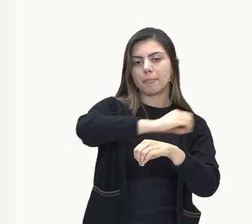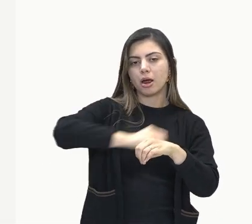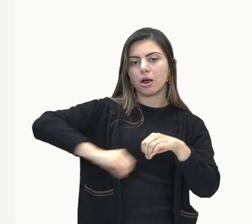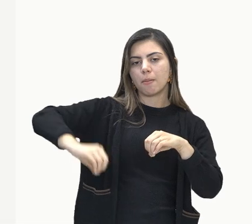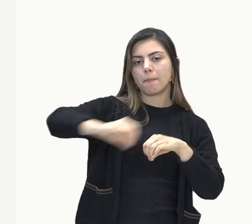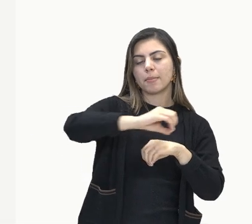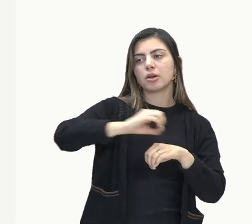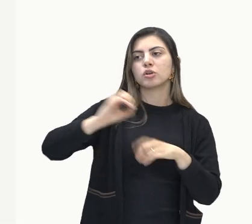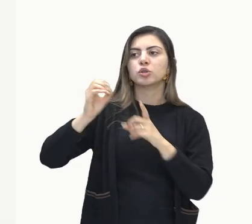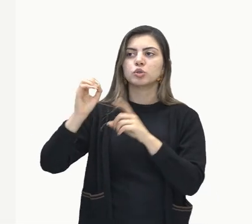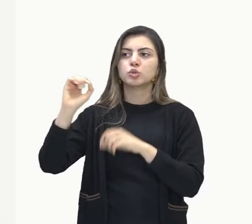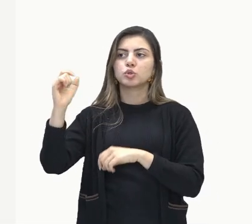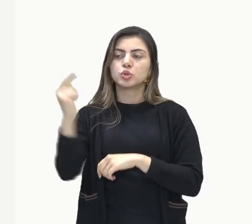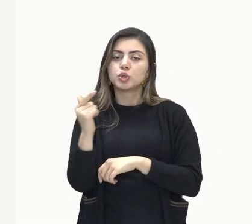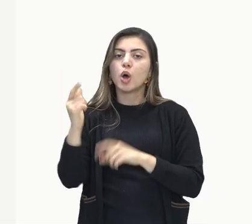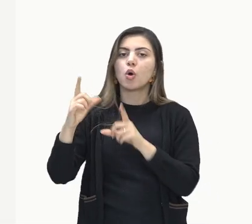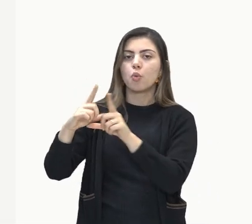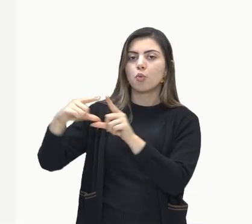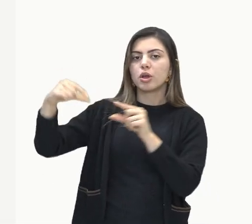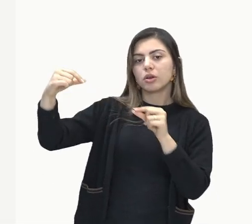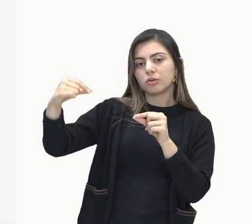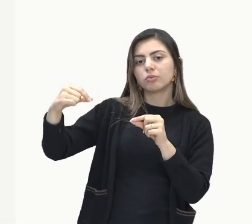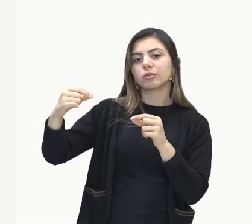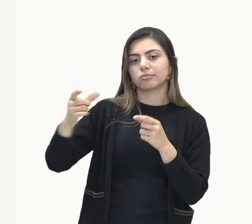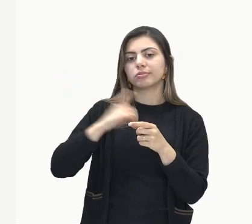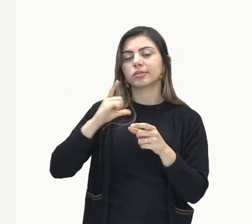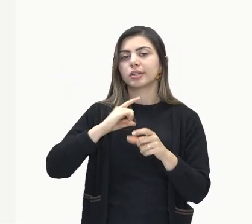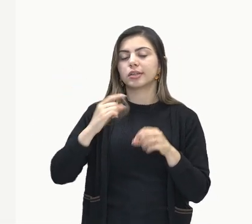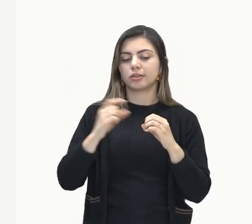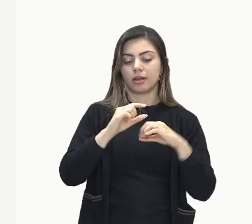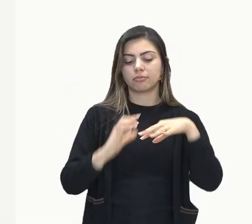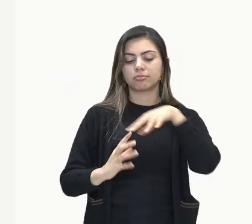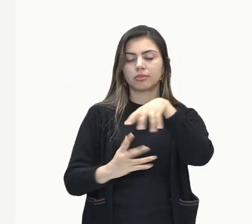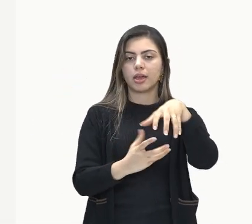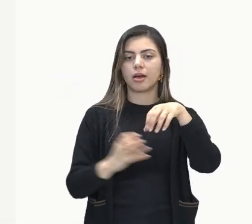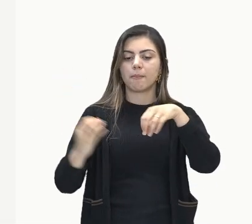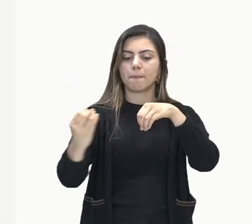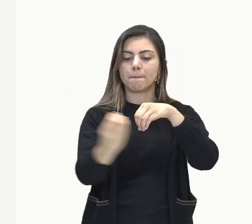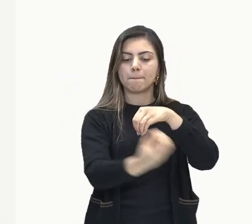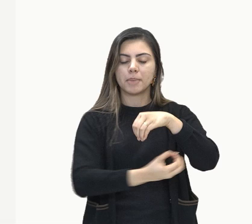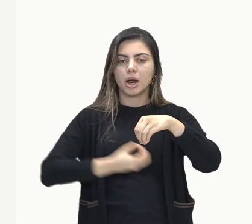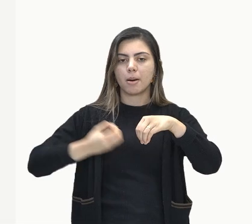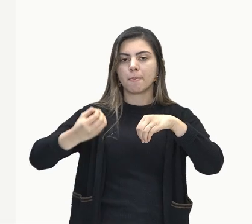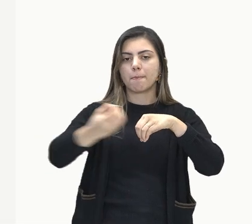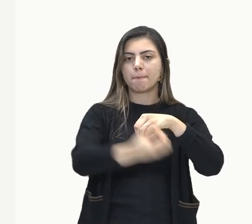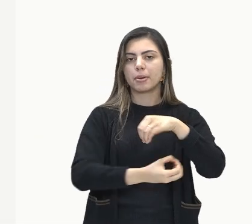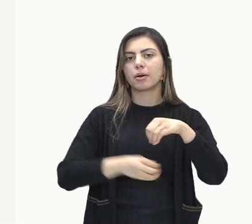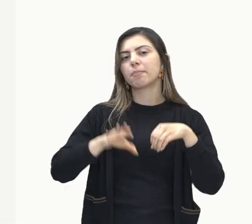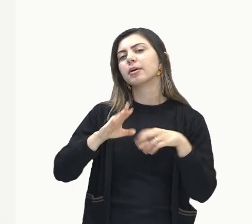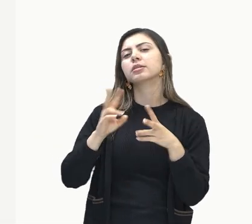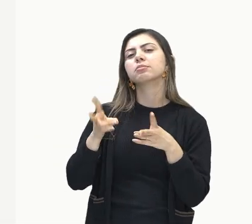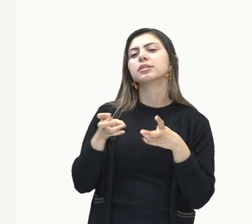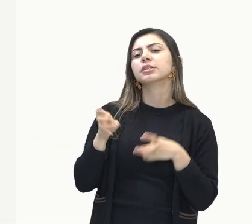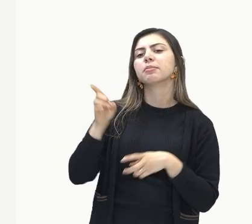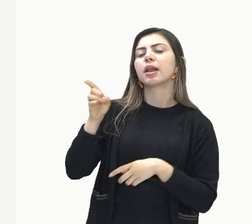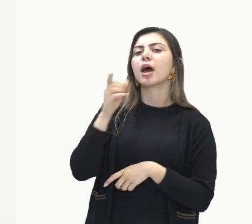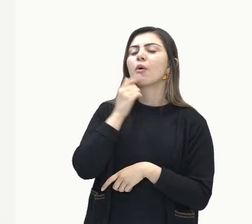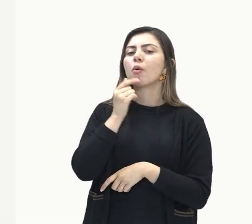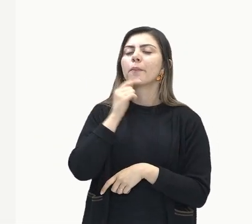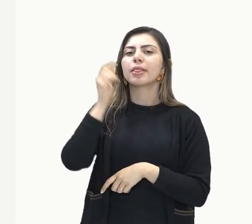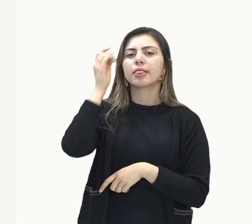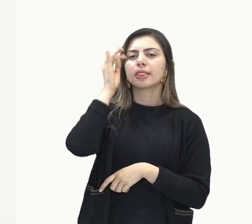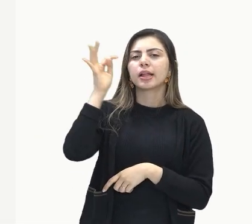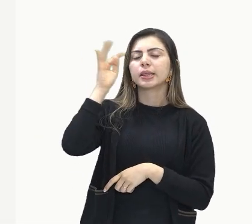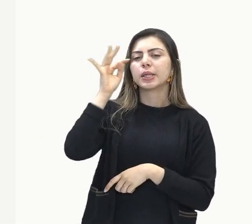Sol, também se moviam em órbitas circulares em torno da Terra. Aí Ptolomeu já estendeu um pouco mais, né, essa